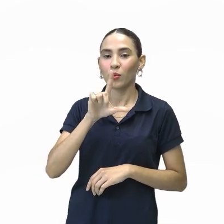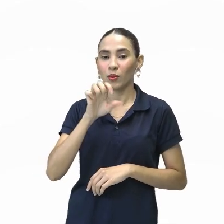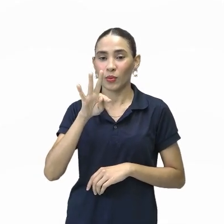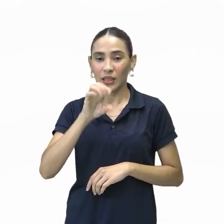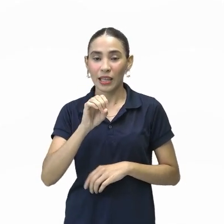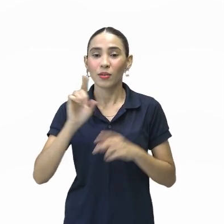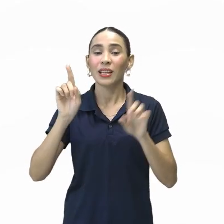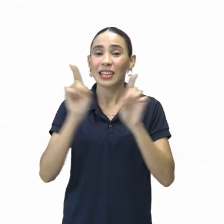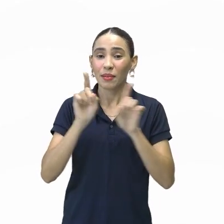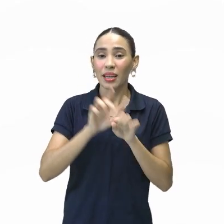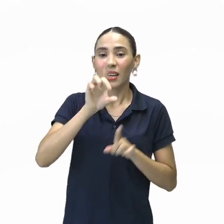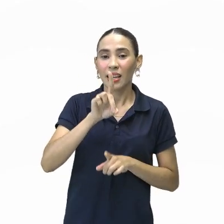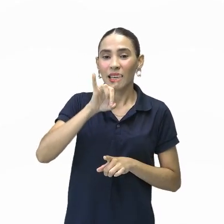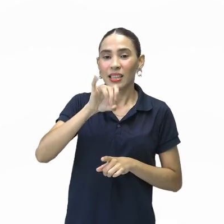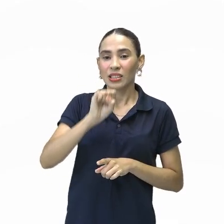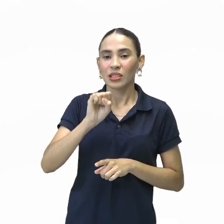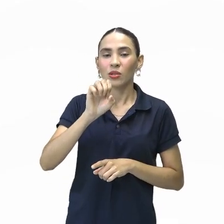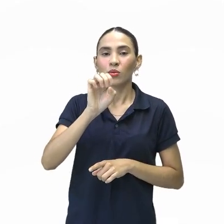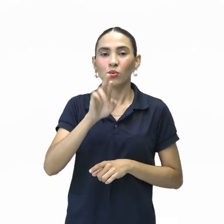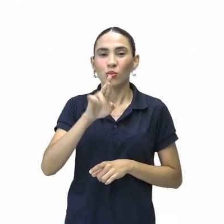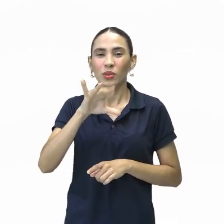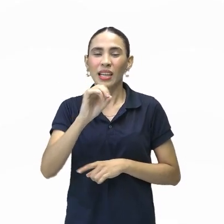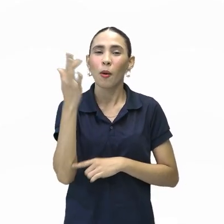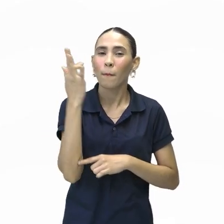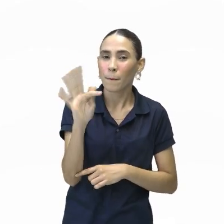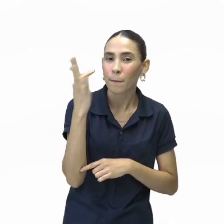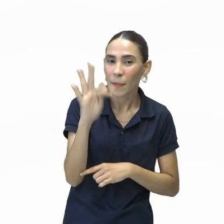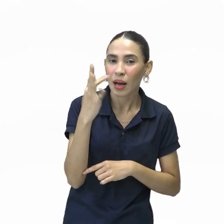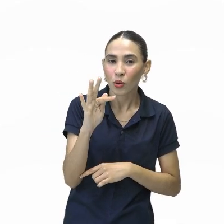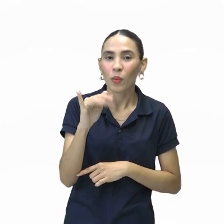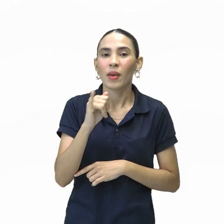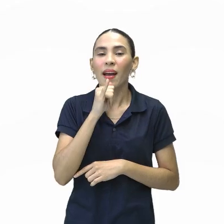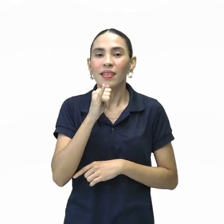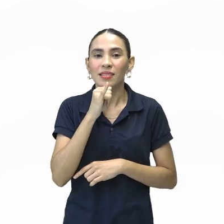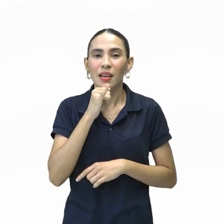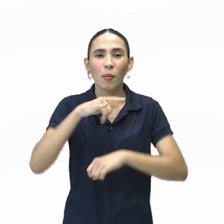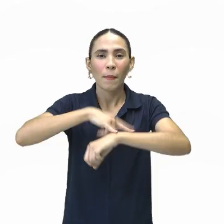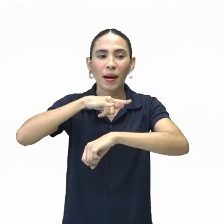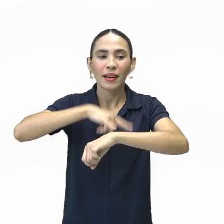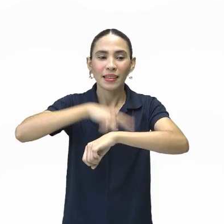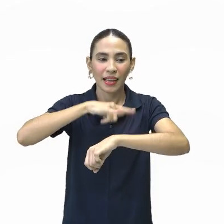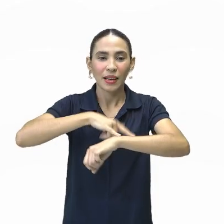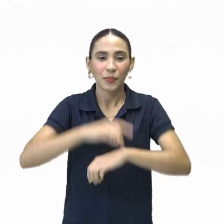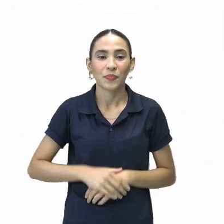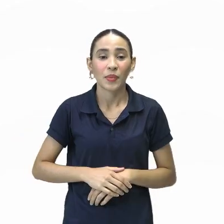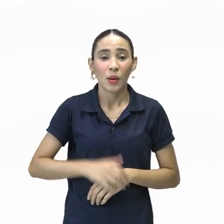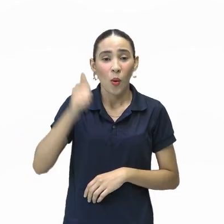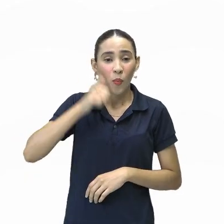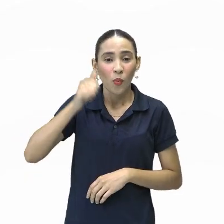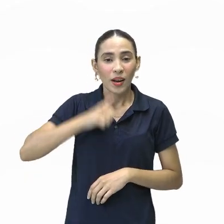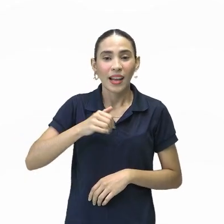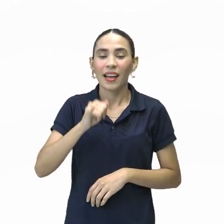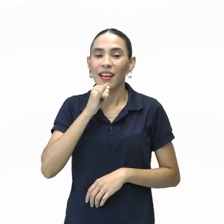disúria. Disúria é o desconforto e uma dor ao urinar. Nas mulheres, causa uma secreção